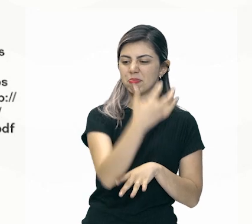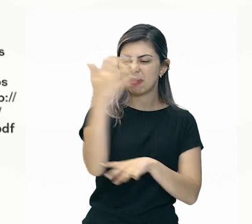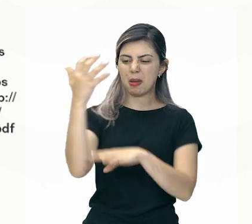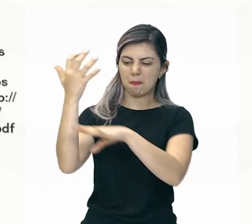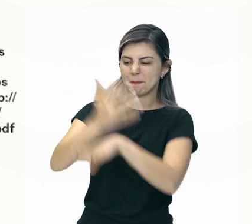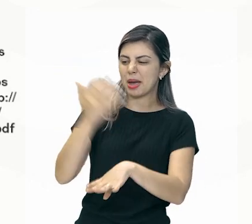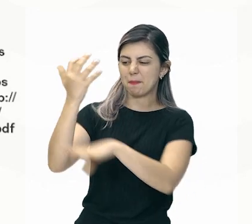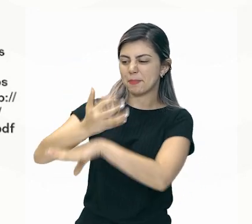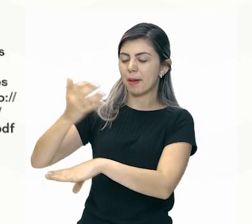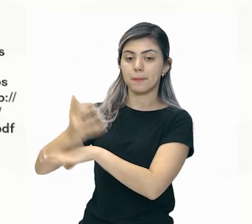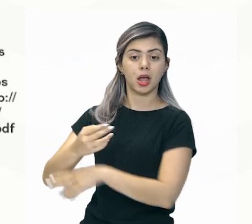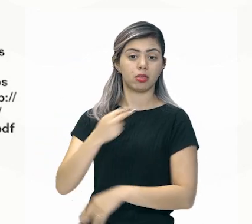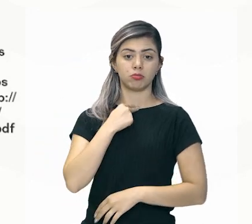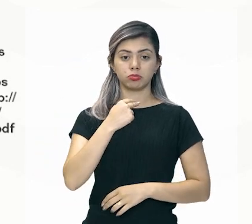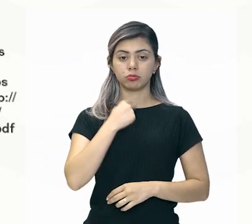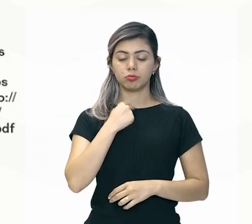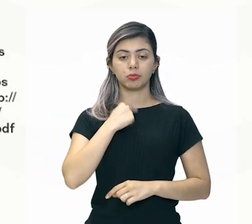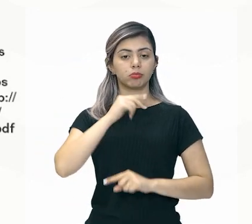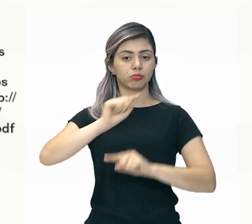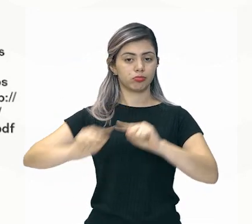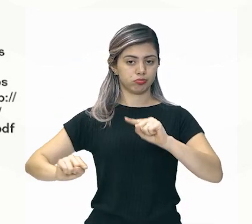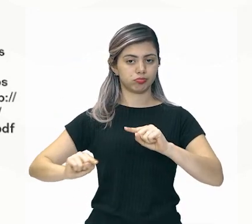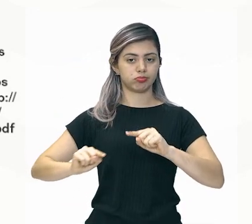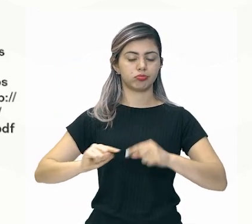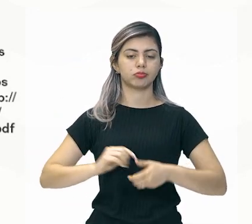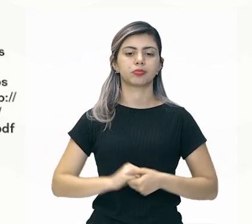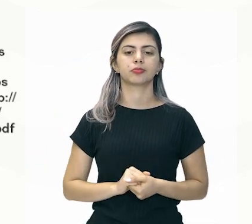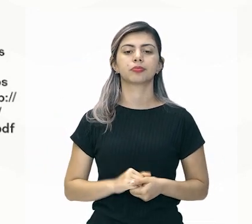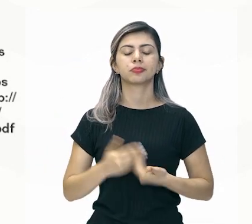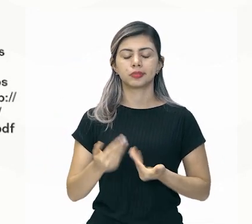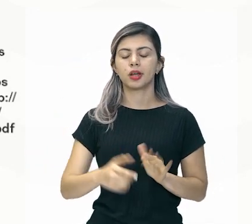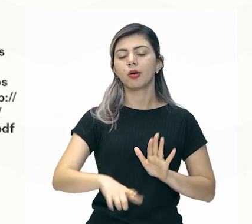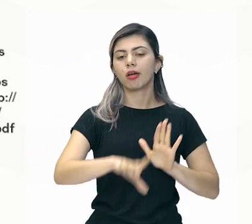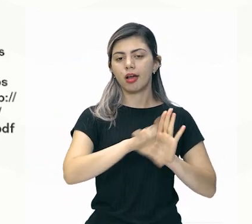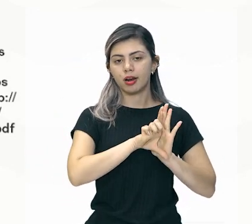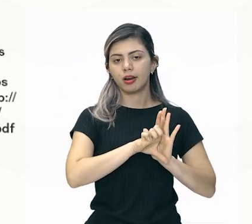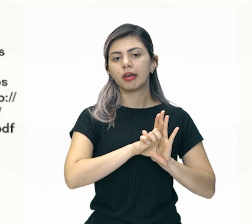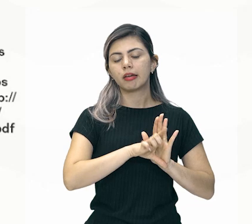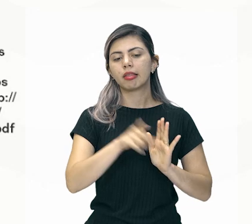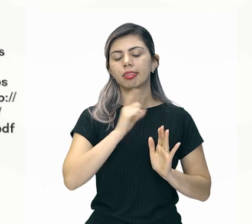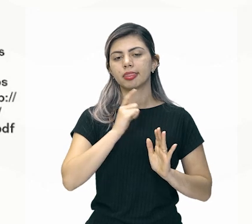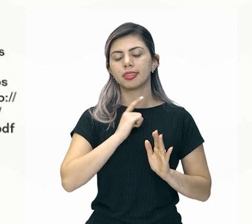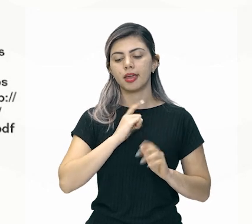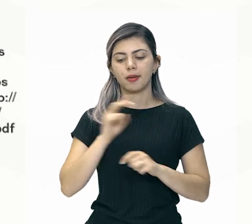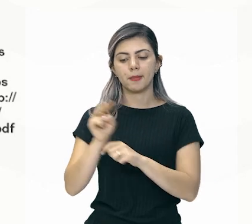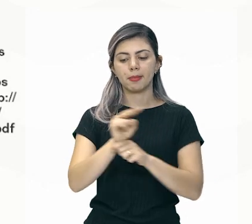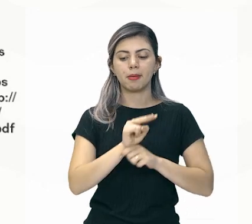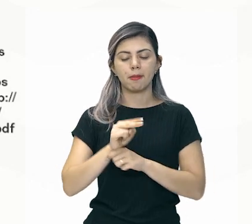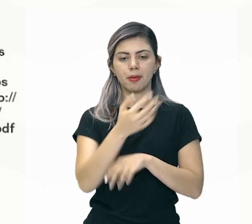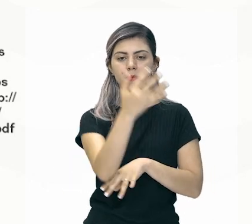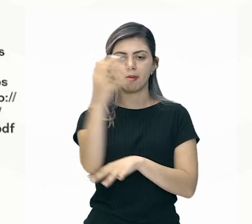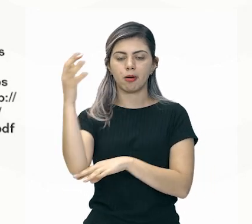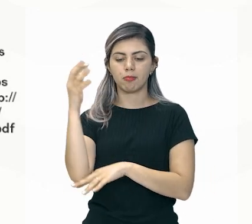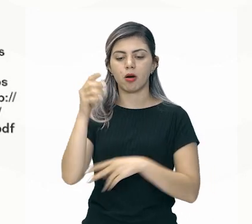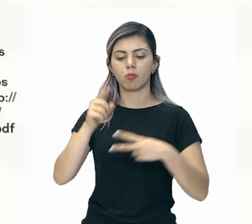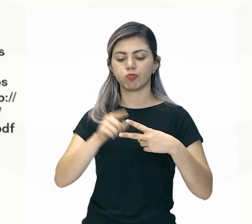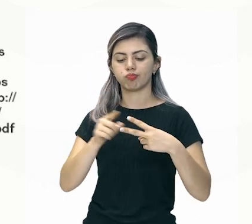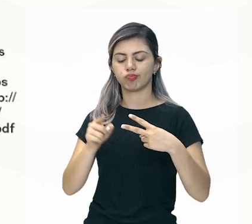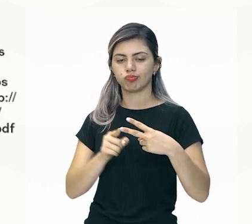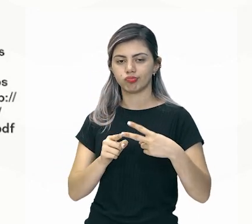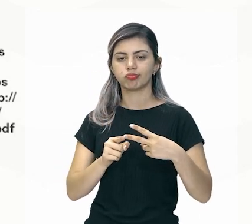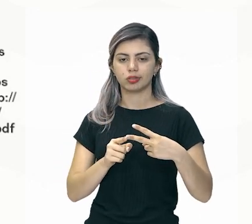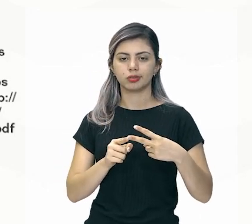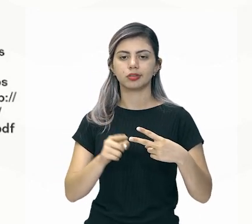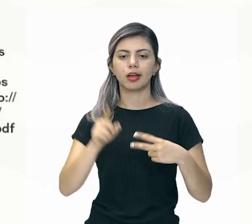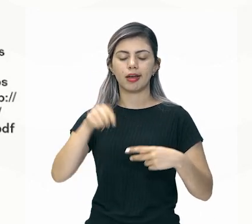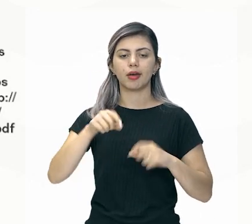vamos destruir tudo, né? E tem toda essa situação. Então, legalmente falando, as unidades de conservação têm esse papel de tentar garantir, né,